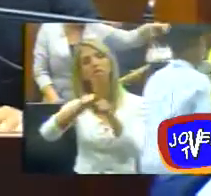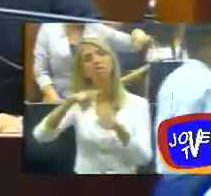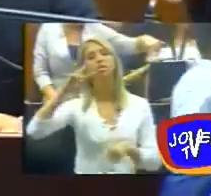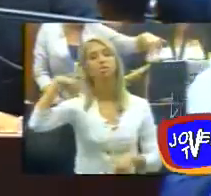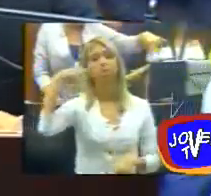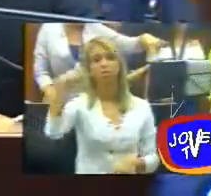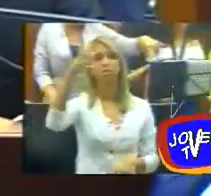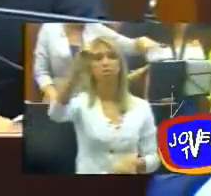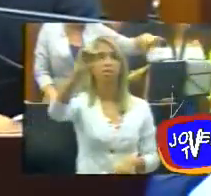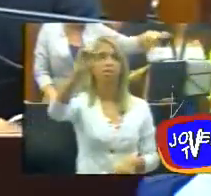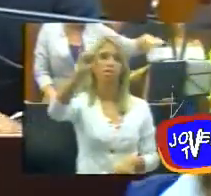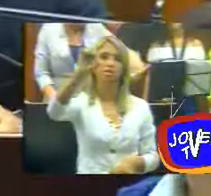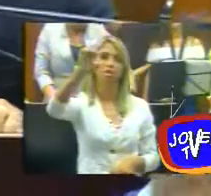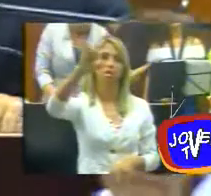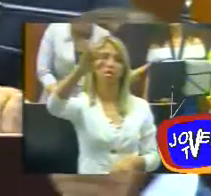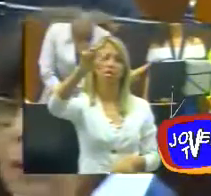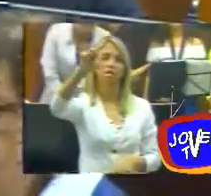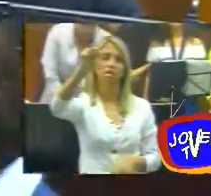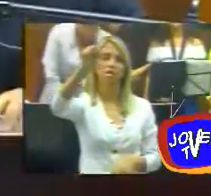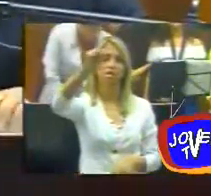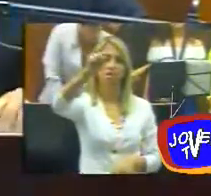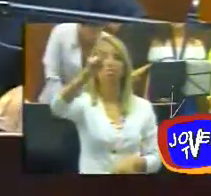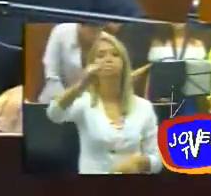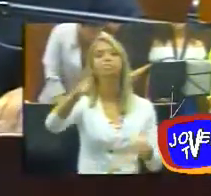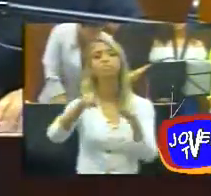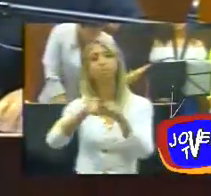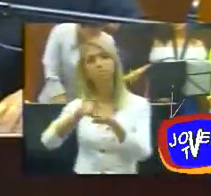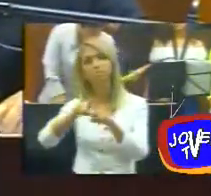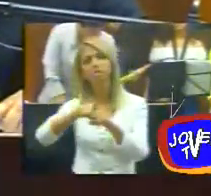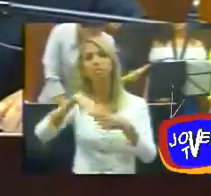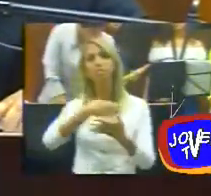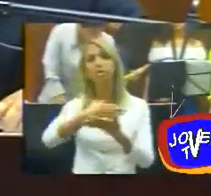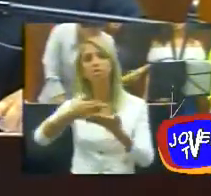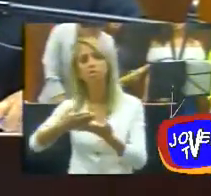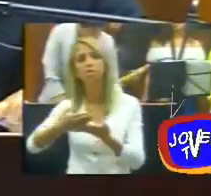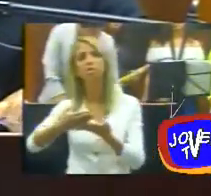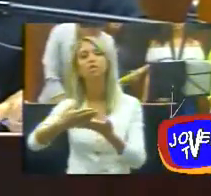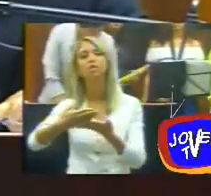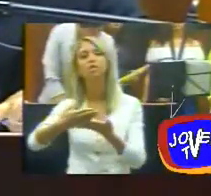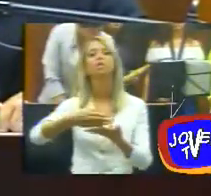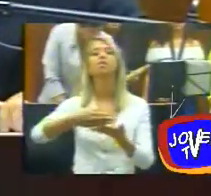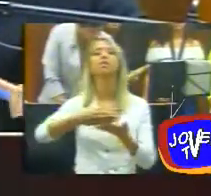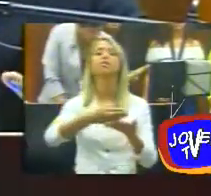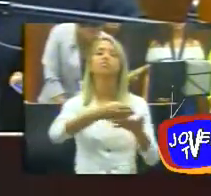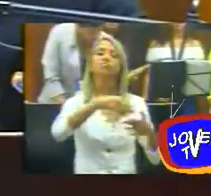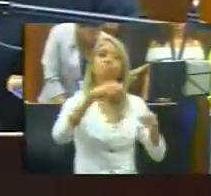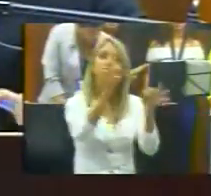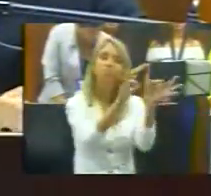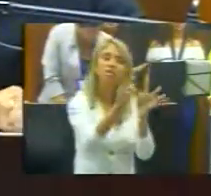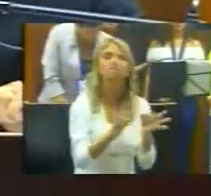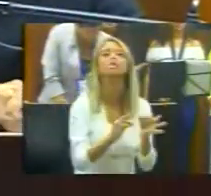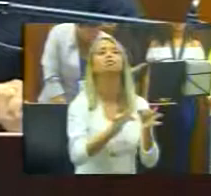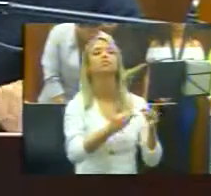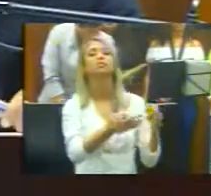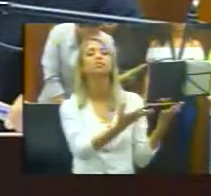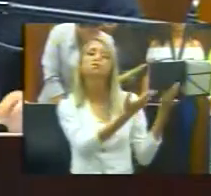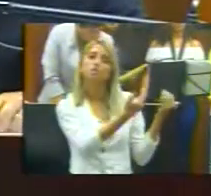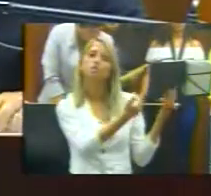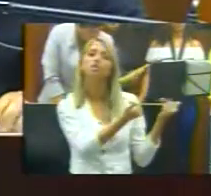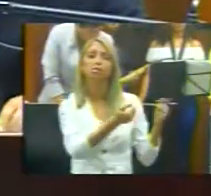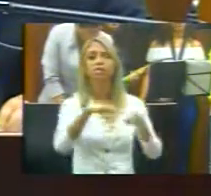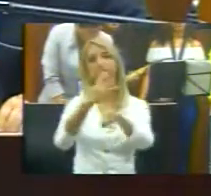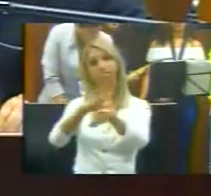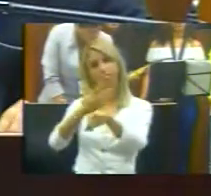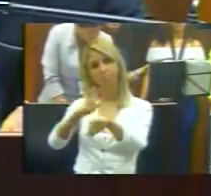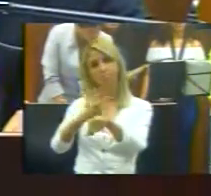pudesse dar sequência ao projeto do Parlamento Juvenil. E com muito prazer a Bruna encampou a